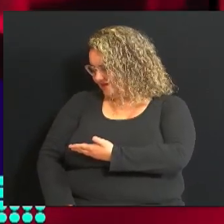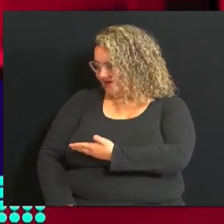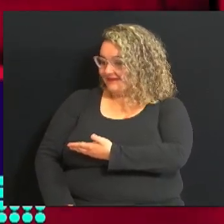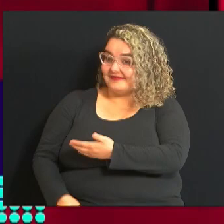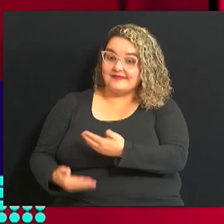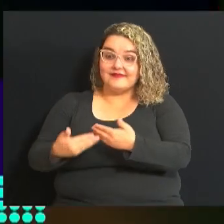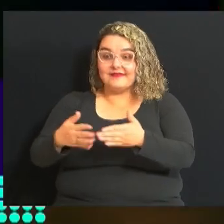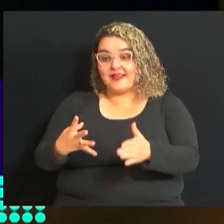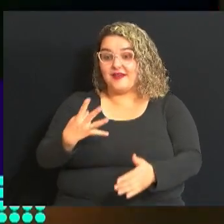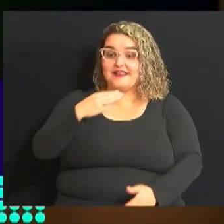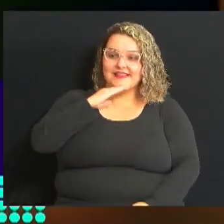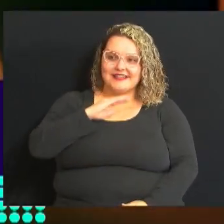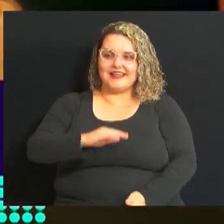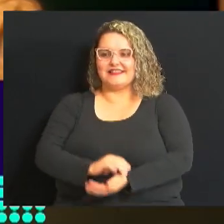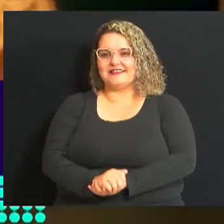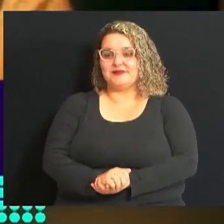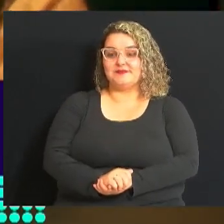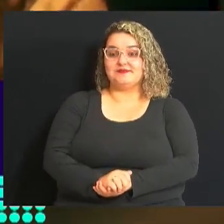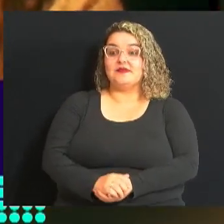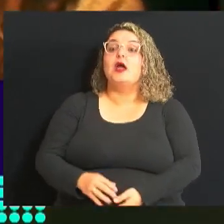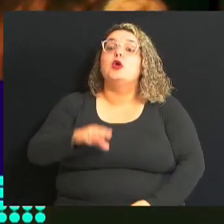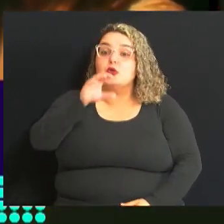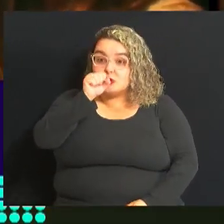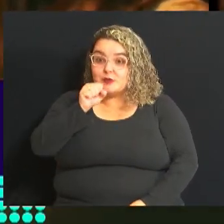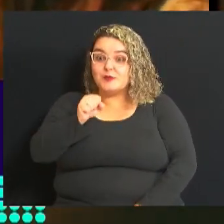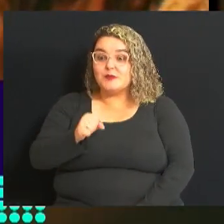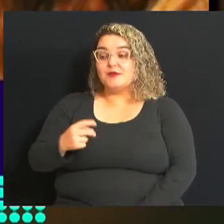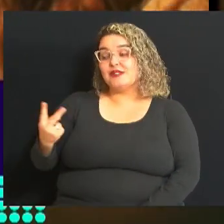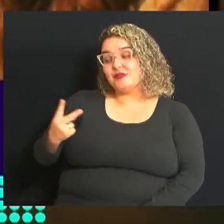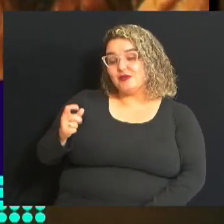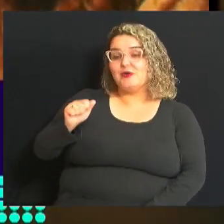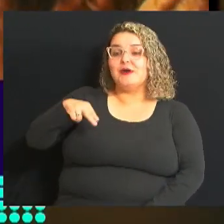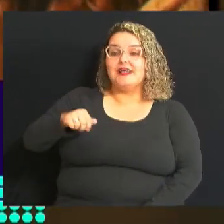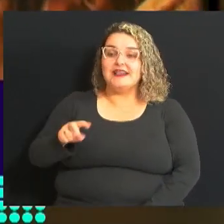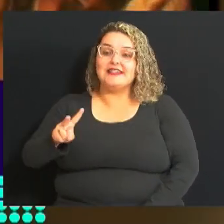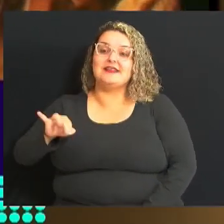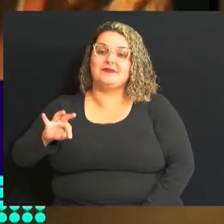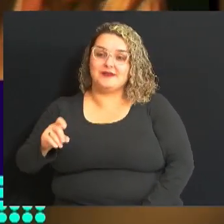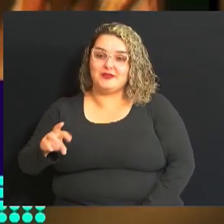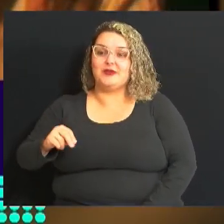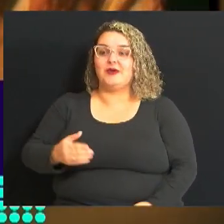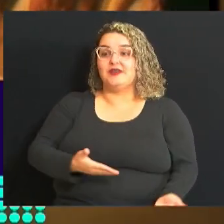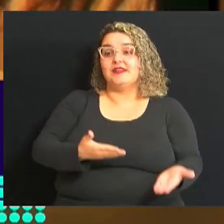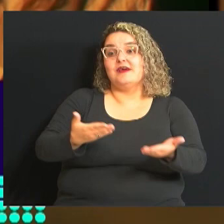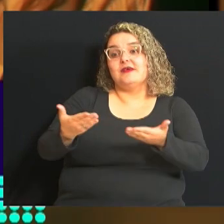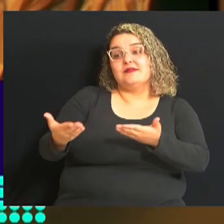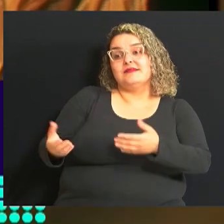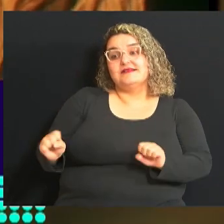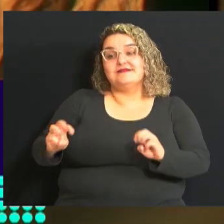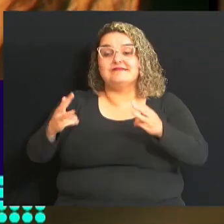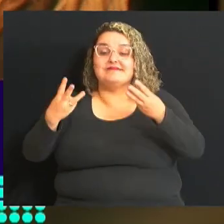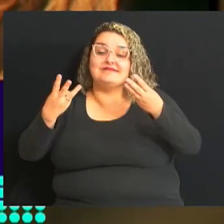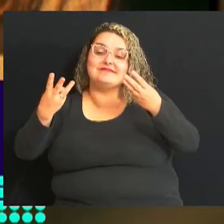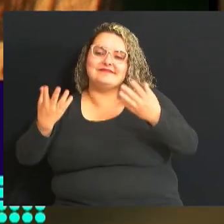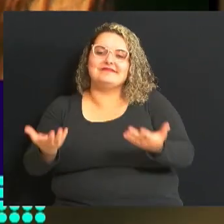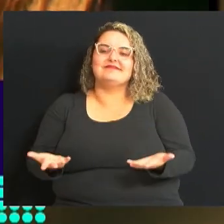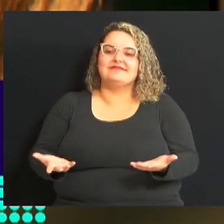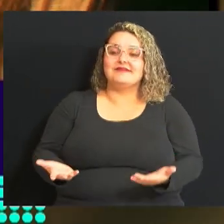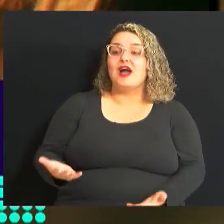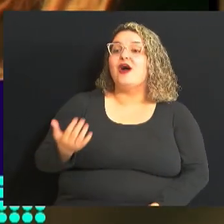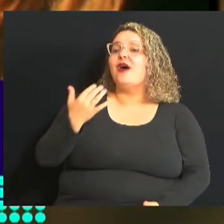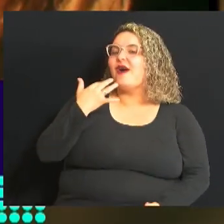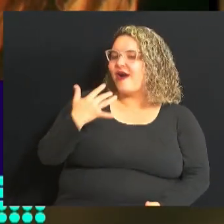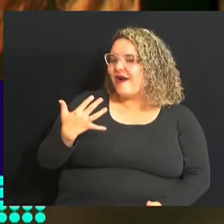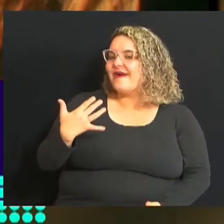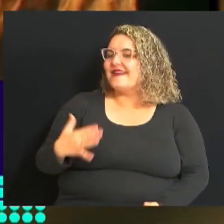da tarde. Ainda no sábado, o duo Ana Vitória apresenta o show da turnê Cor, em Campinas.